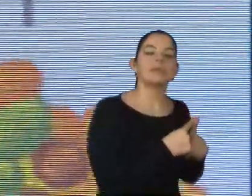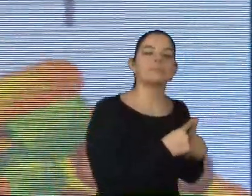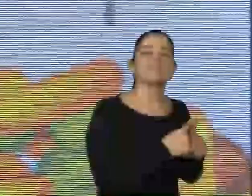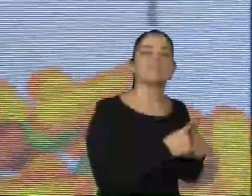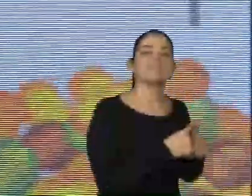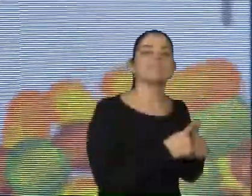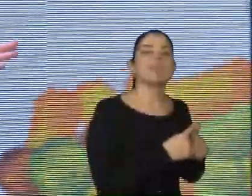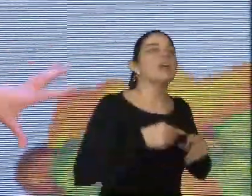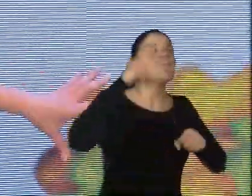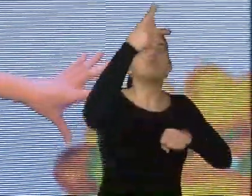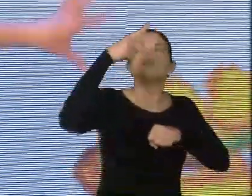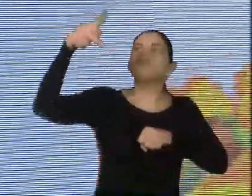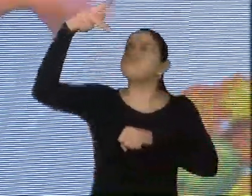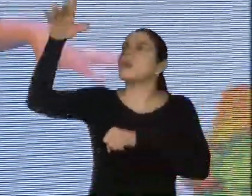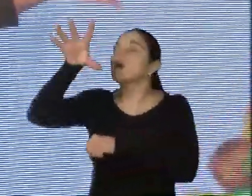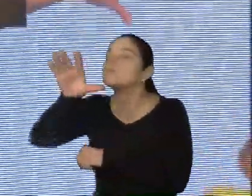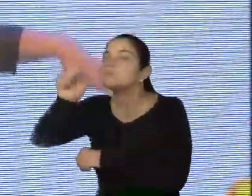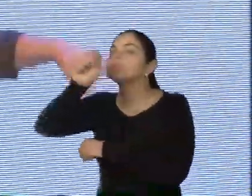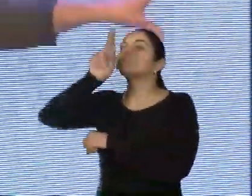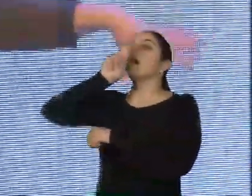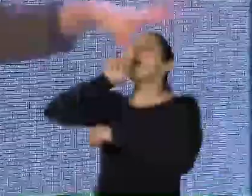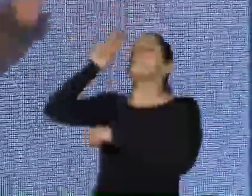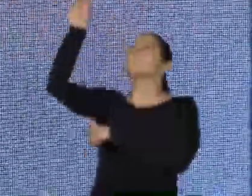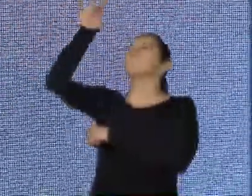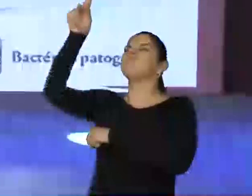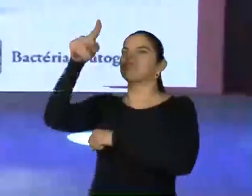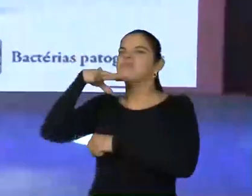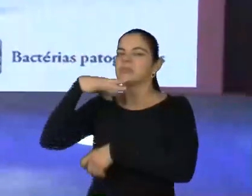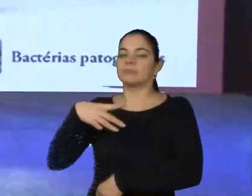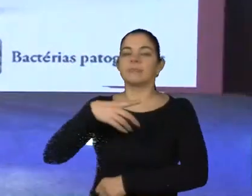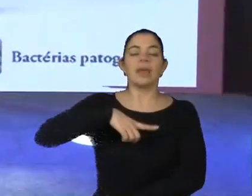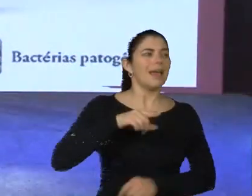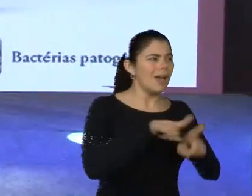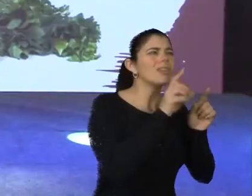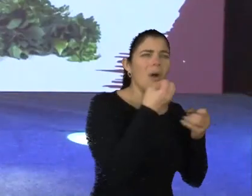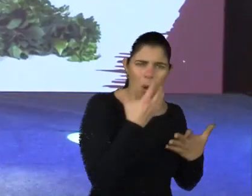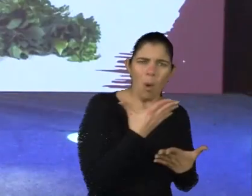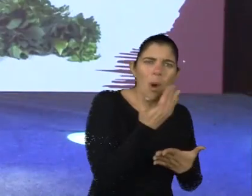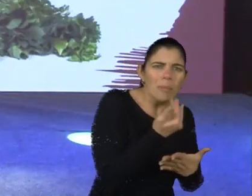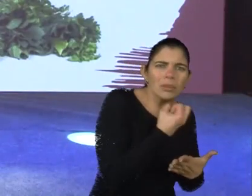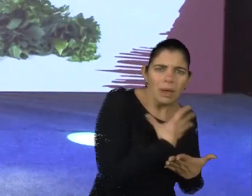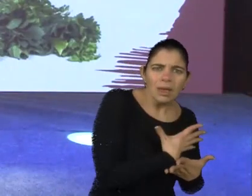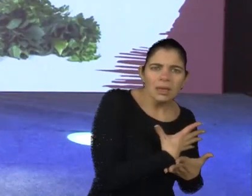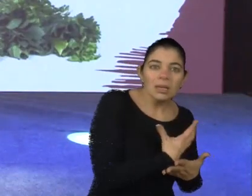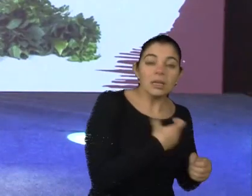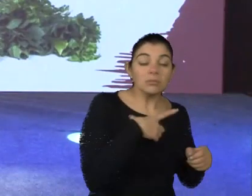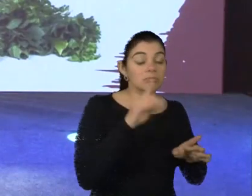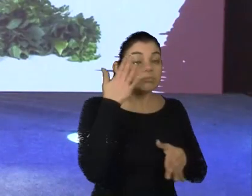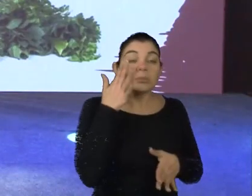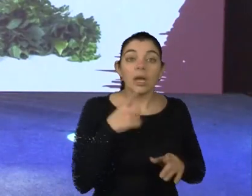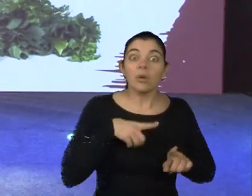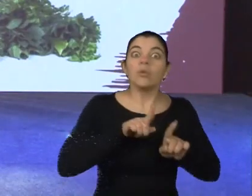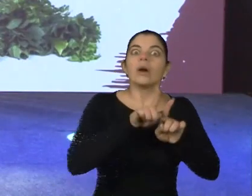fazendo a lição de casa? A gente está comendo bem aqui para a gente alimentar as boas bactérias? Eu trouxe